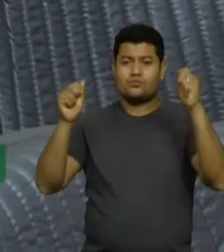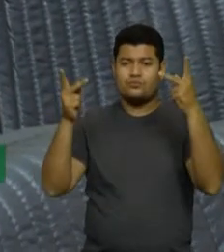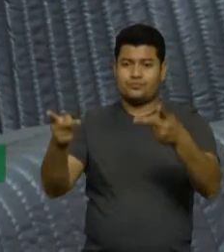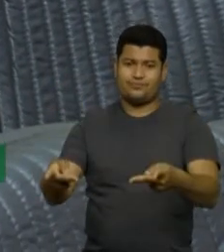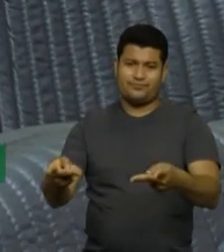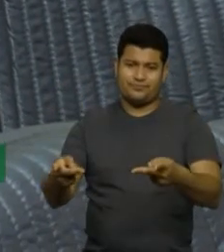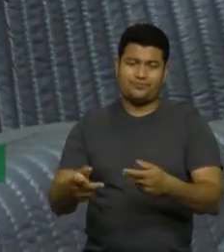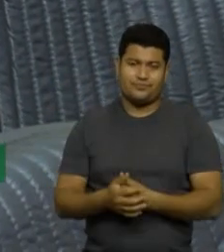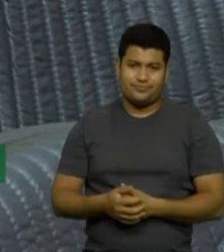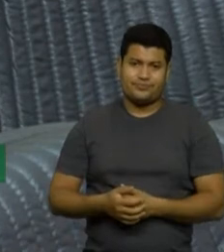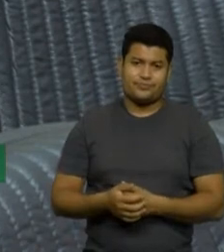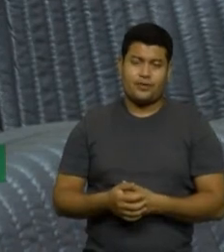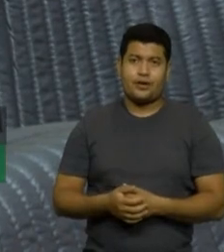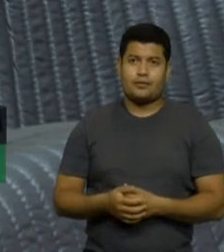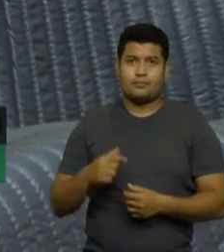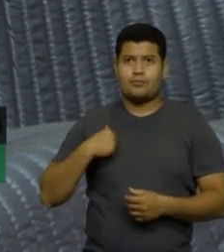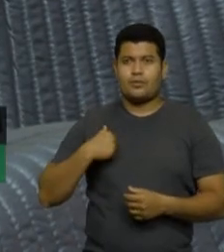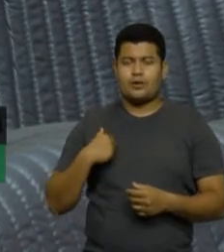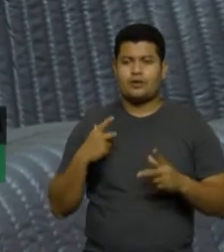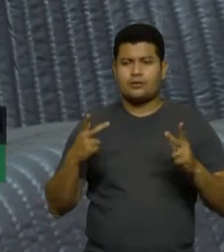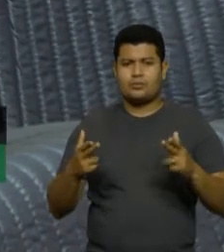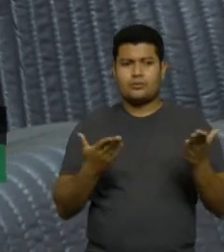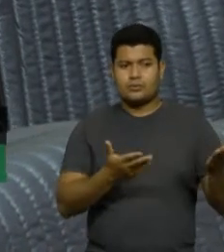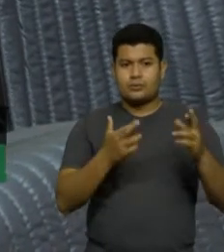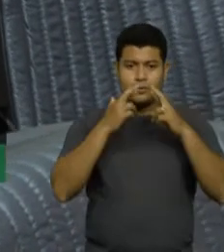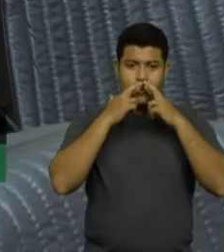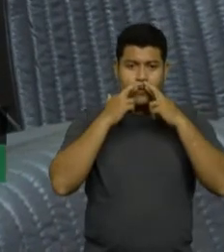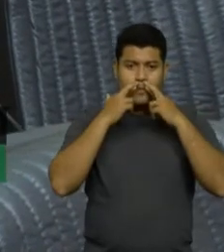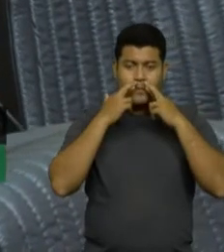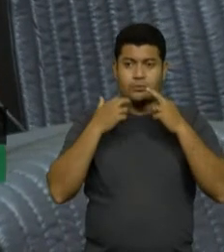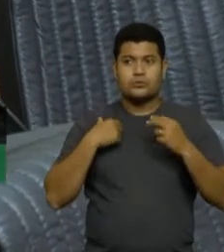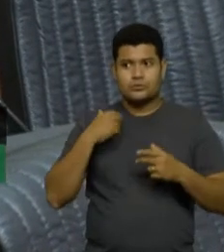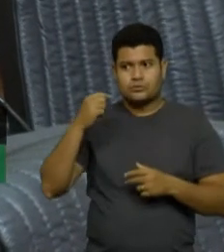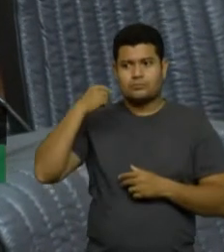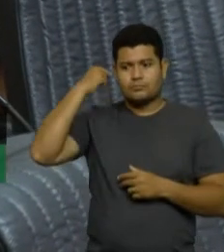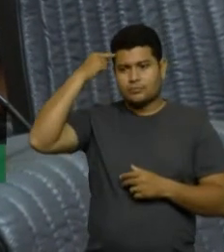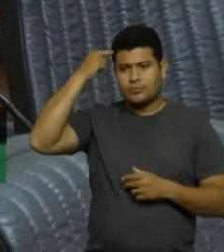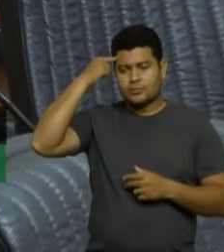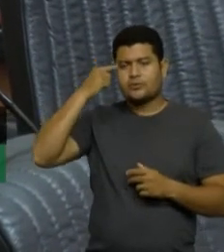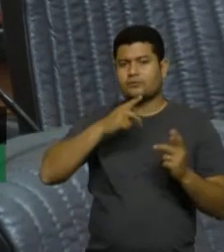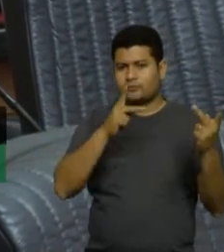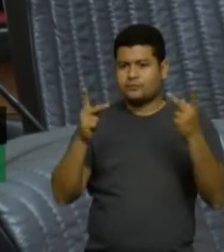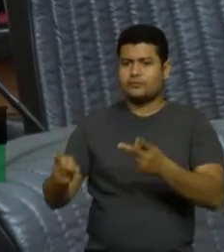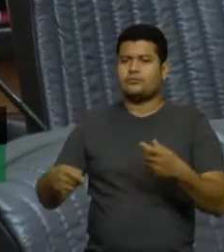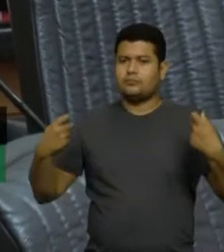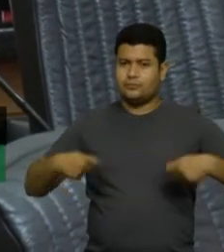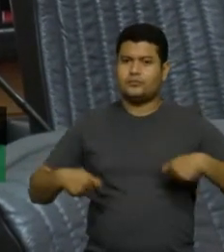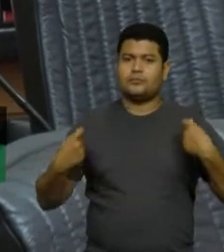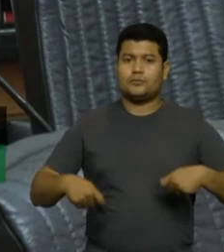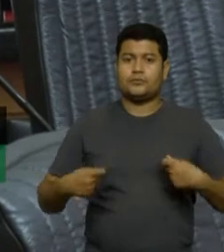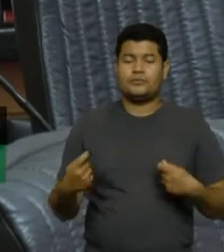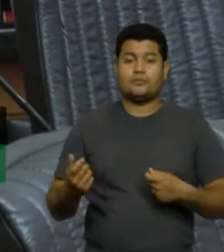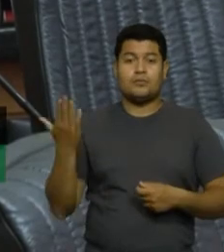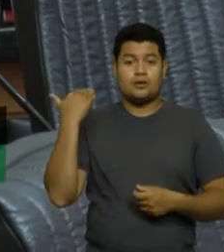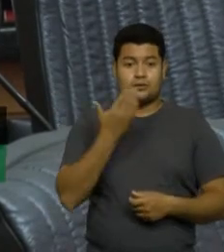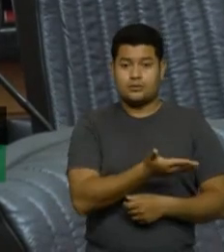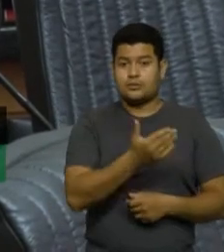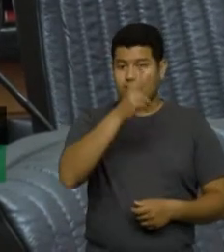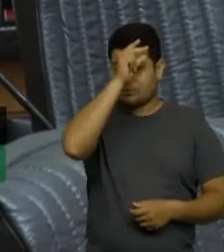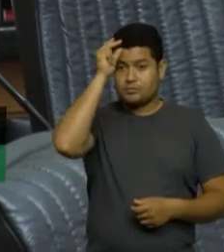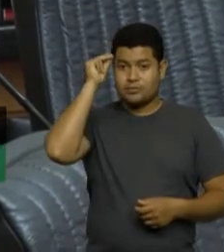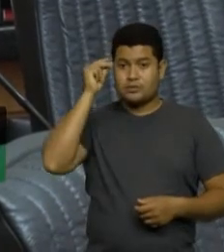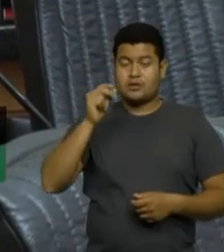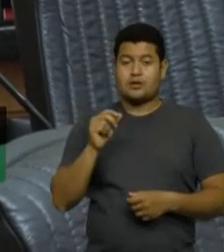Titon falar dessa cidade, com muito orgulho que ele fala, com muito carinho. Como ele falou, foi prefeito de Campos Novos e Abidão